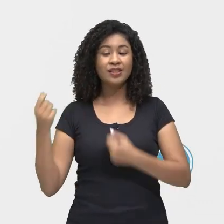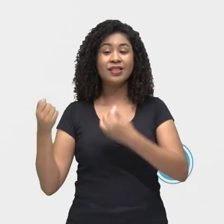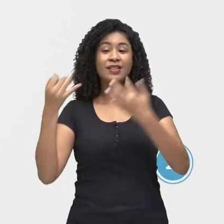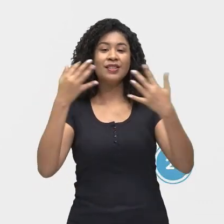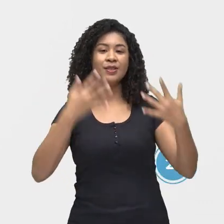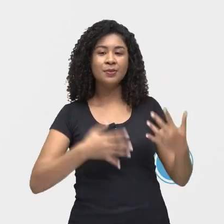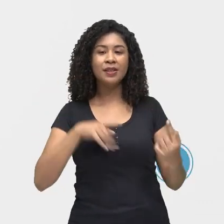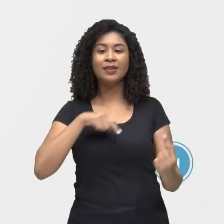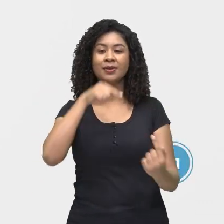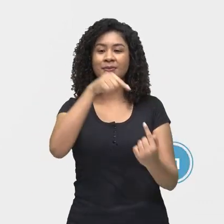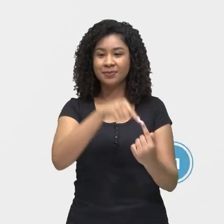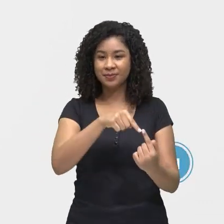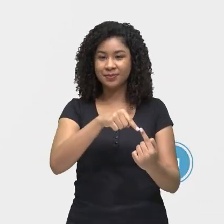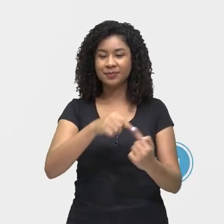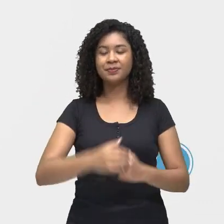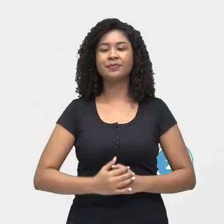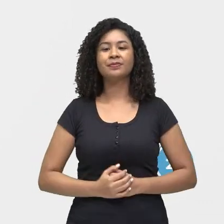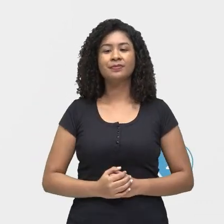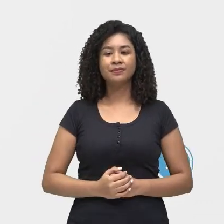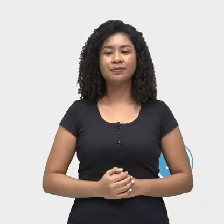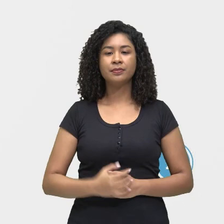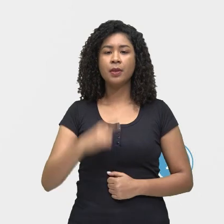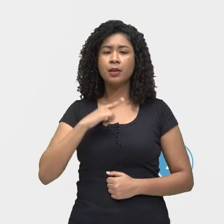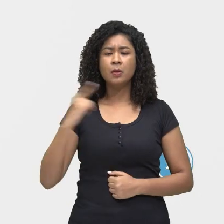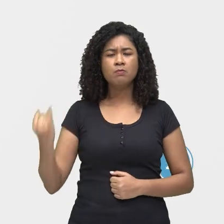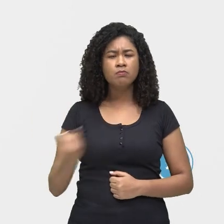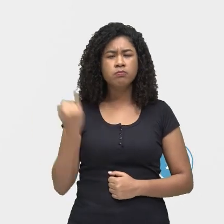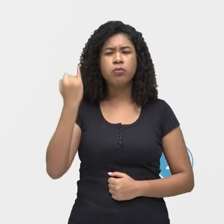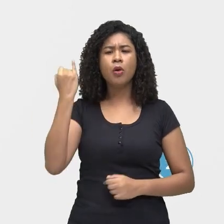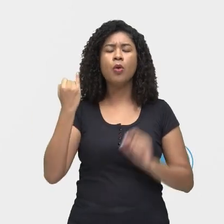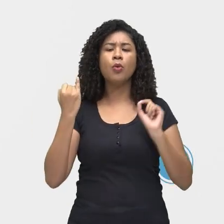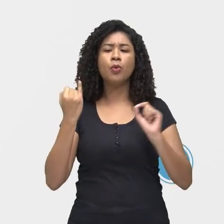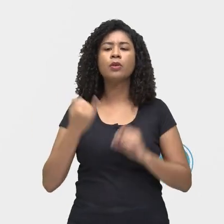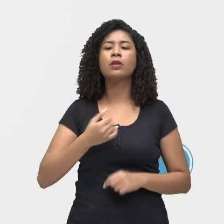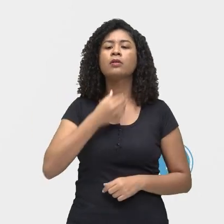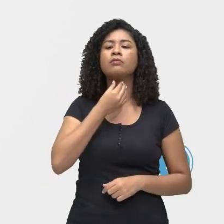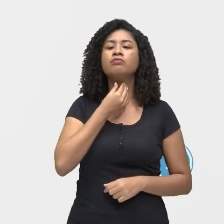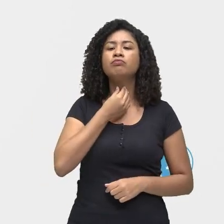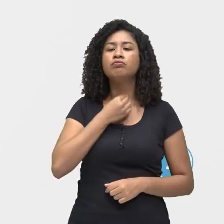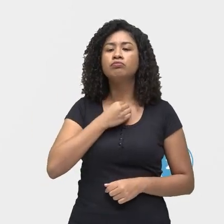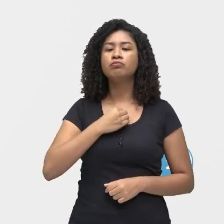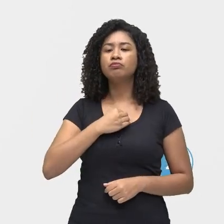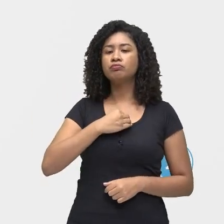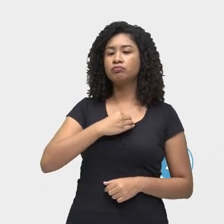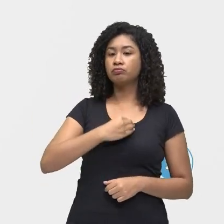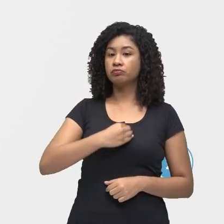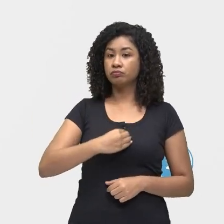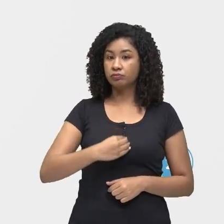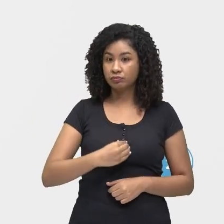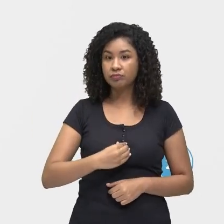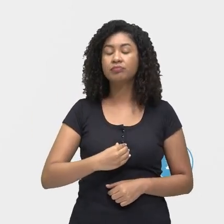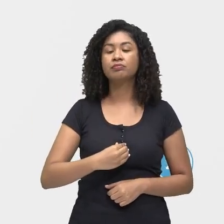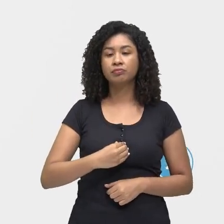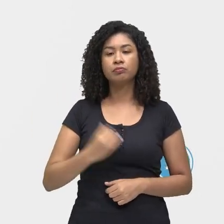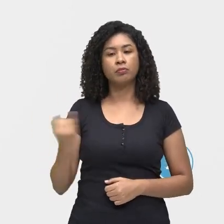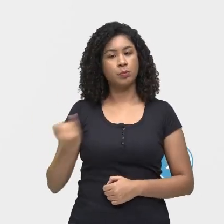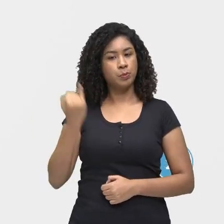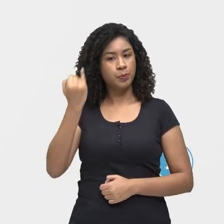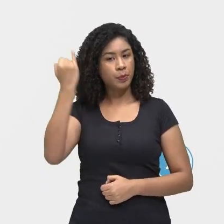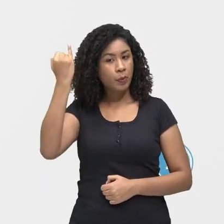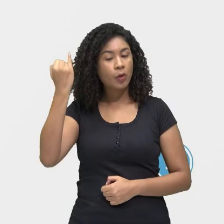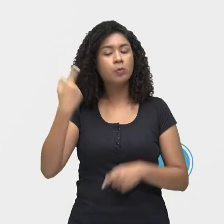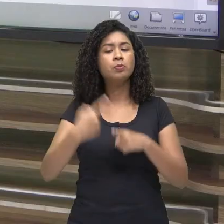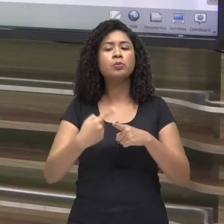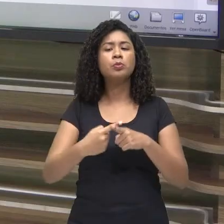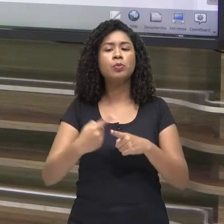aí, né? Nós temos um importante órgão que é a faringe, que é onde há a deglutição. A faringe é importante porque